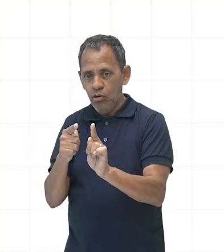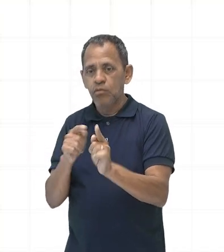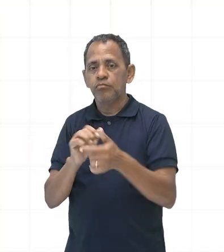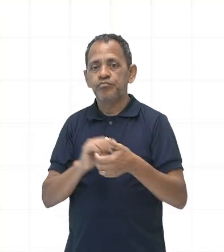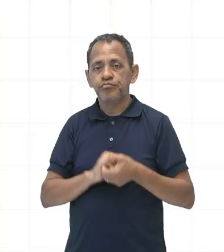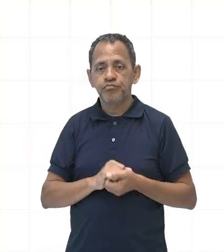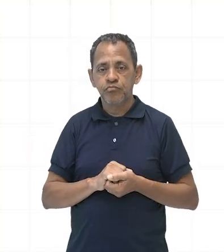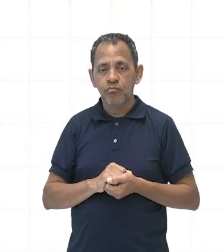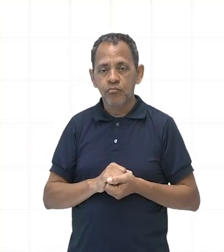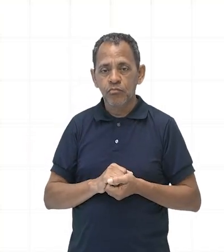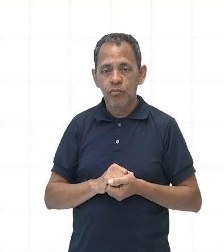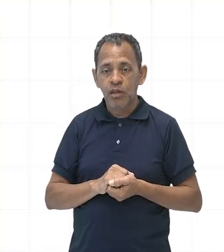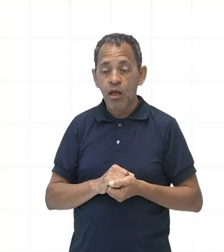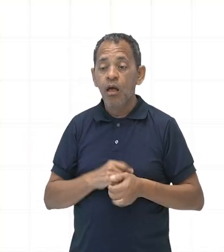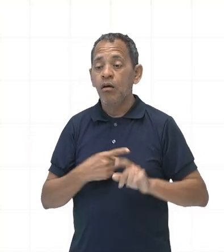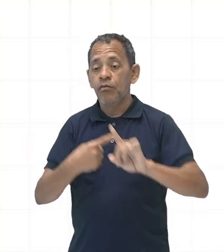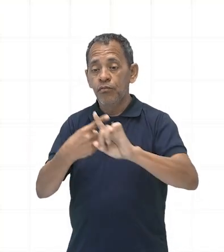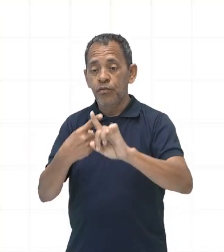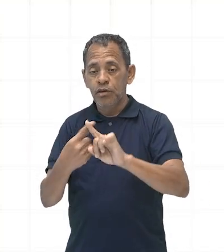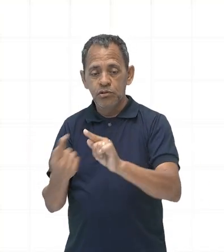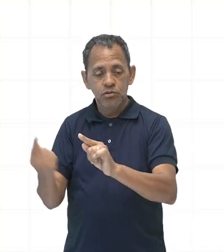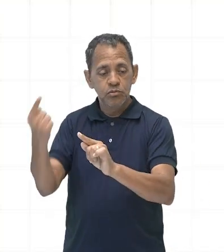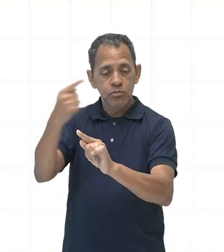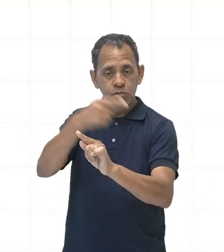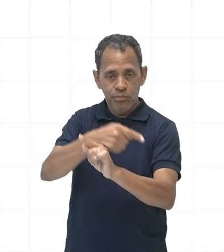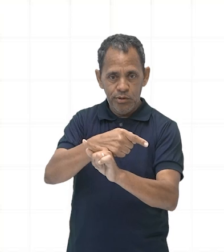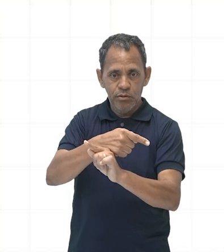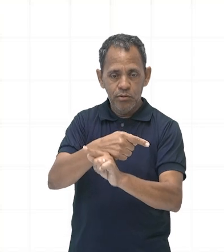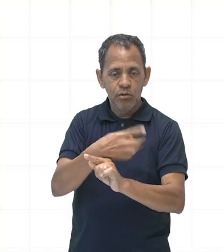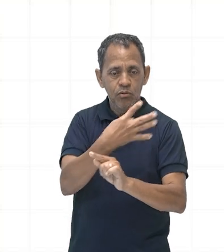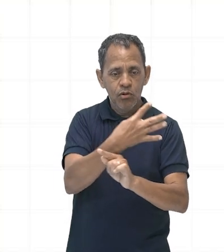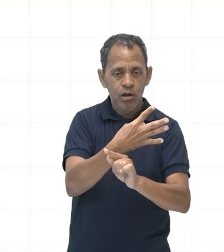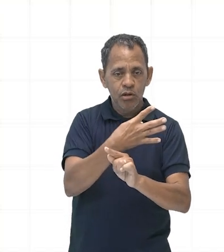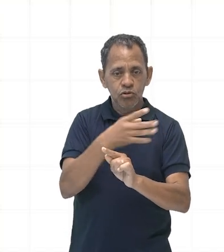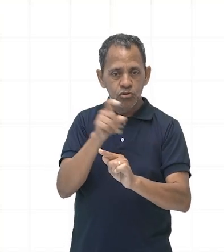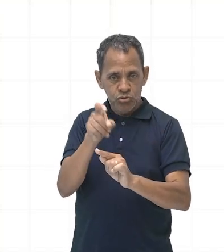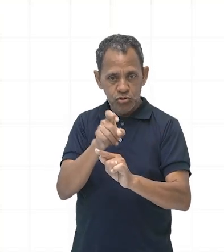vezes o primeiro termo, 4x,